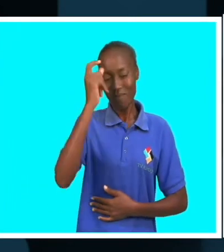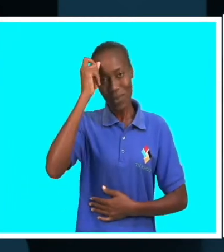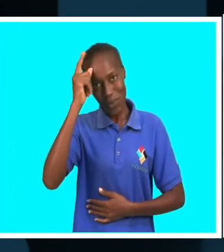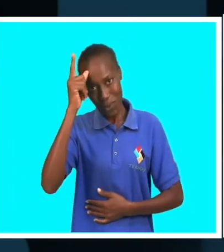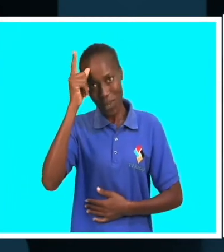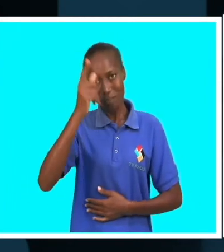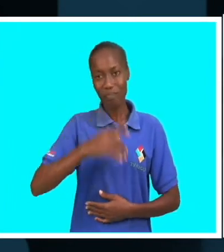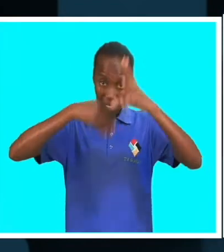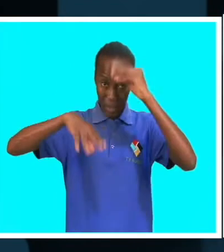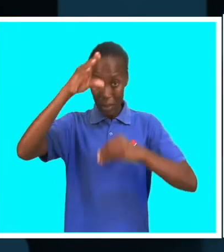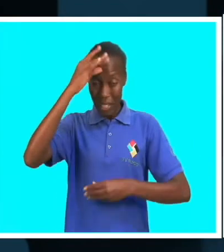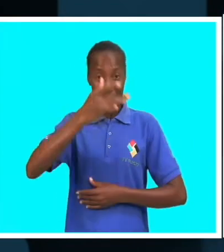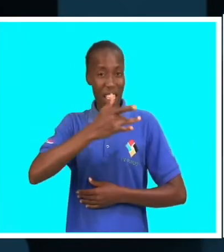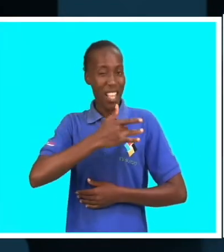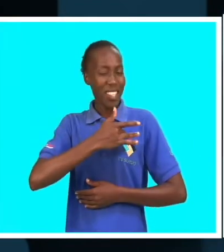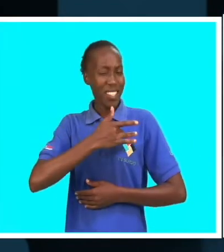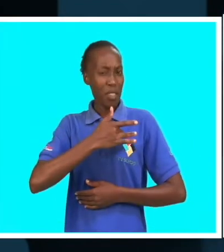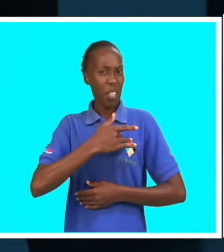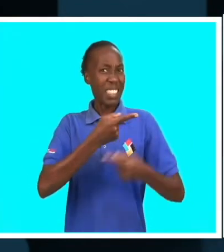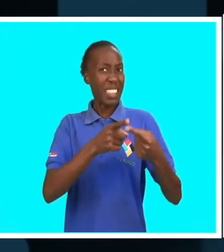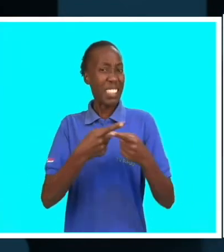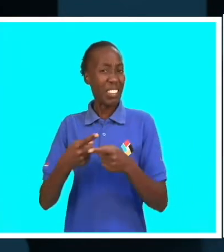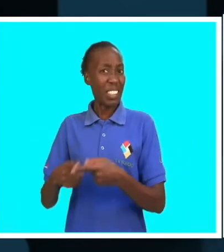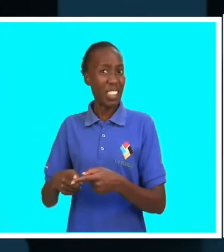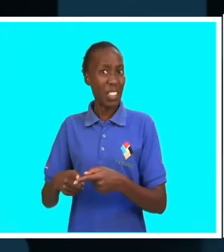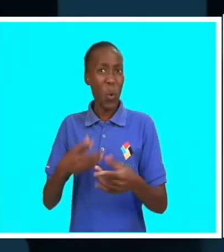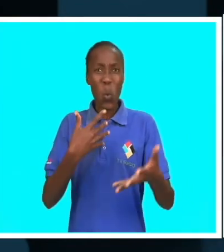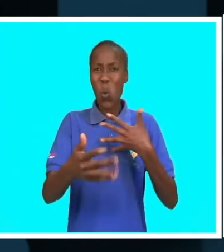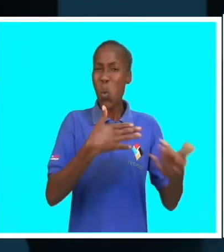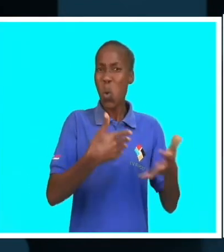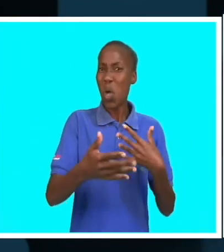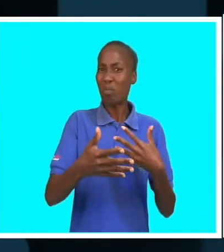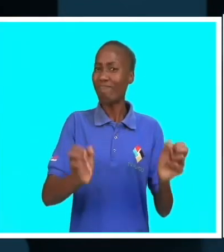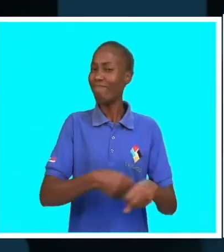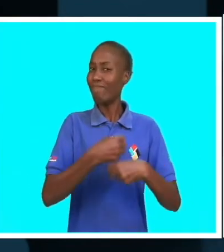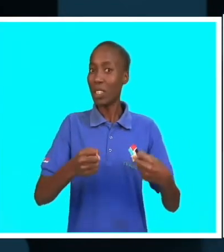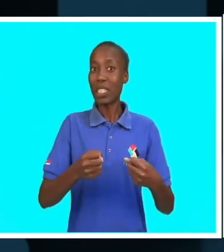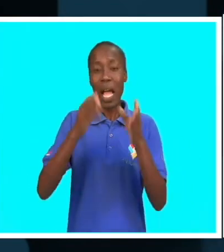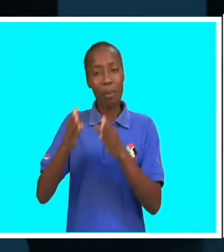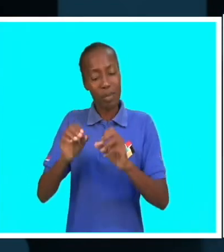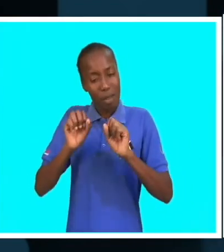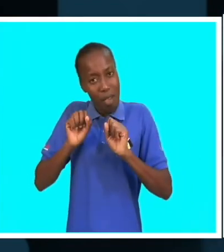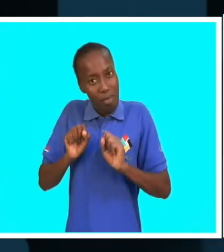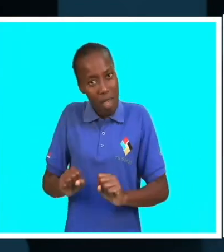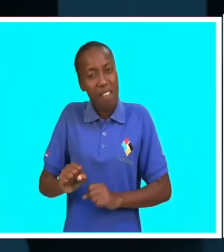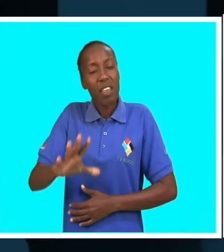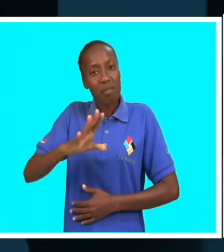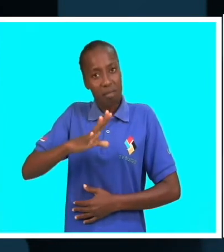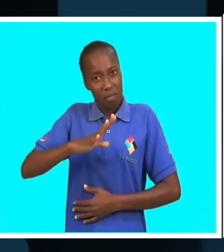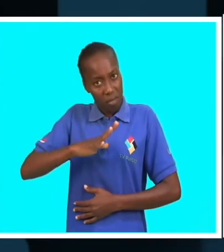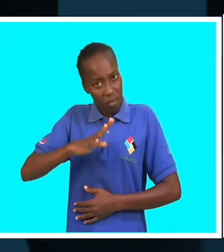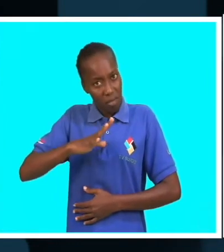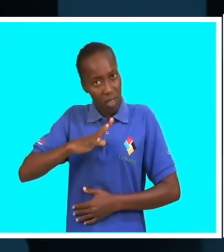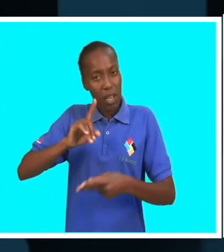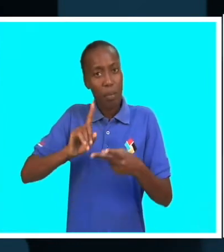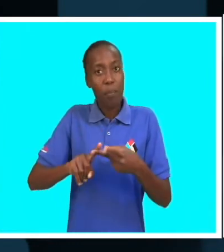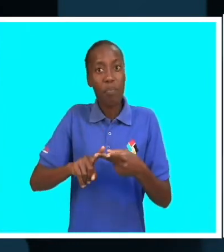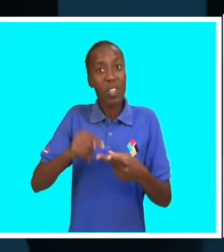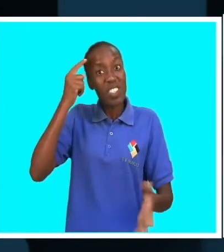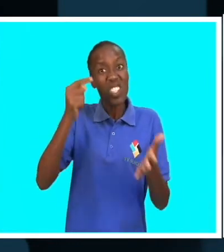este acontecimento. Aprendi que os sentimentos não são uma coisa qualquer, são uma coisa importante. O ser vivo tem que ter,